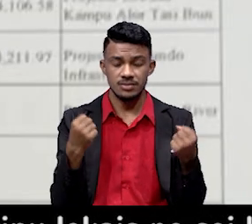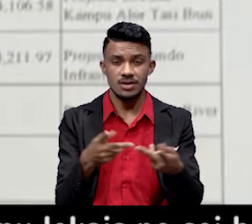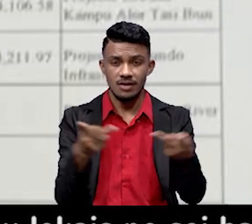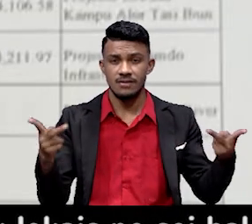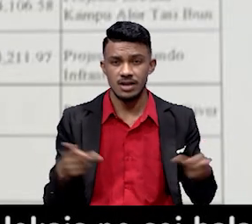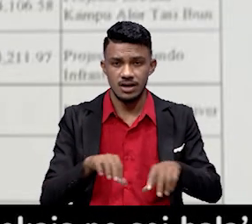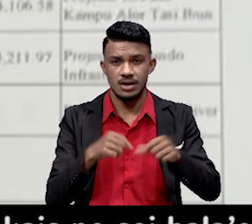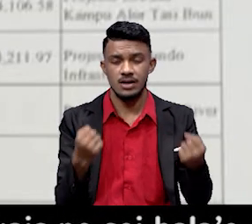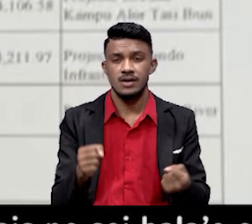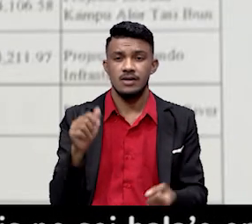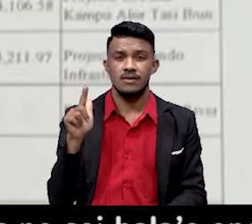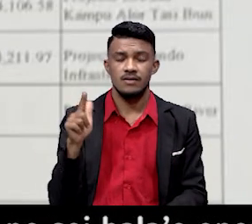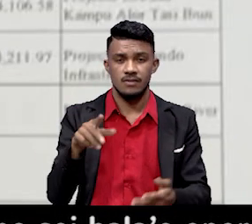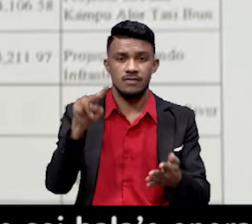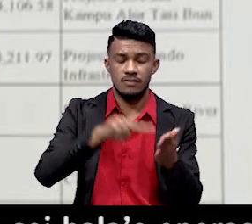e o valor